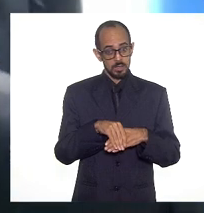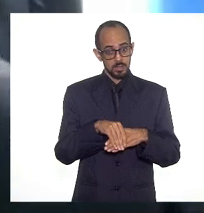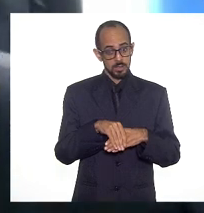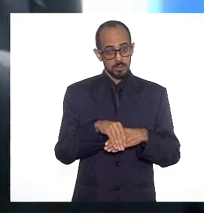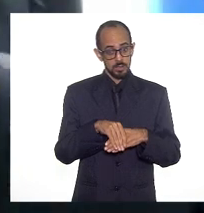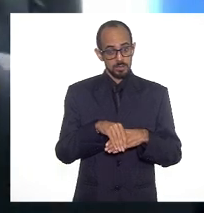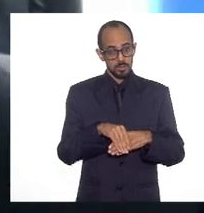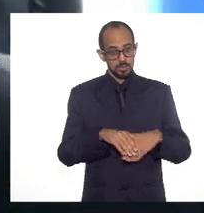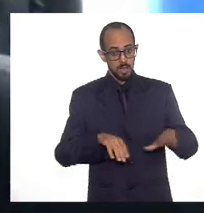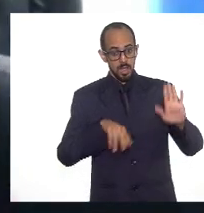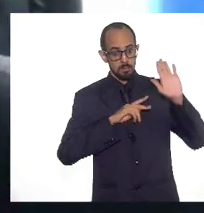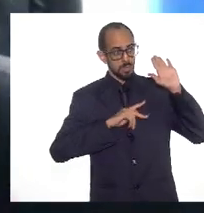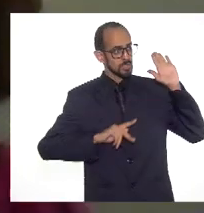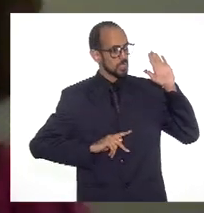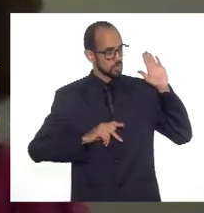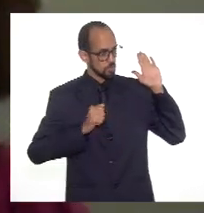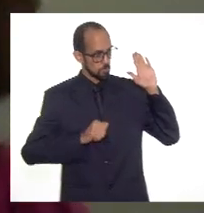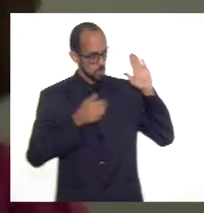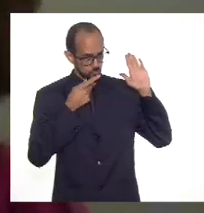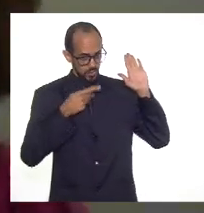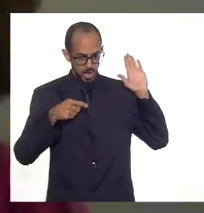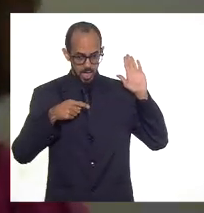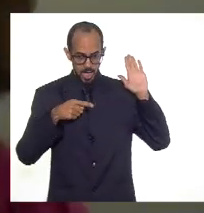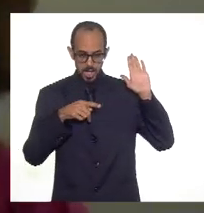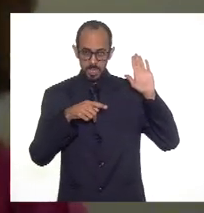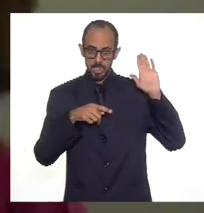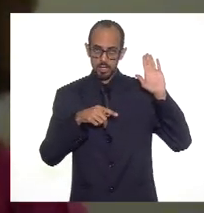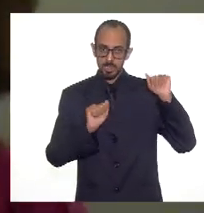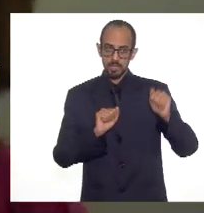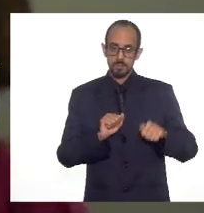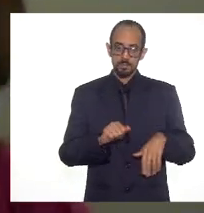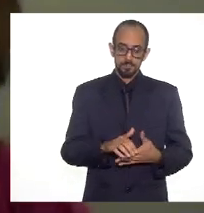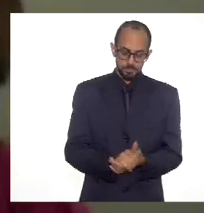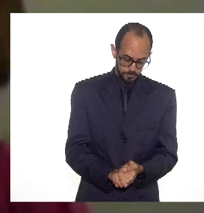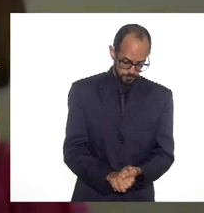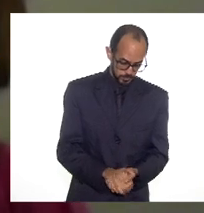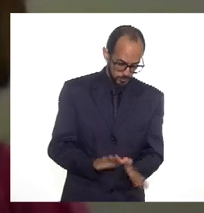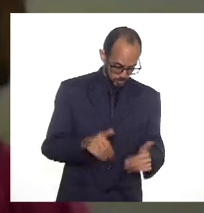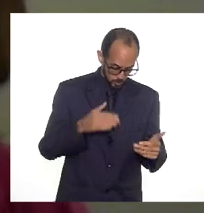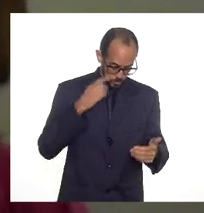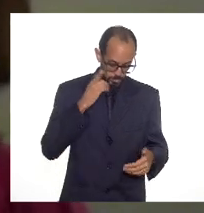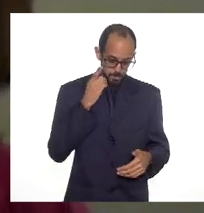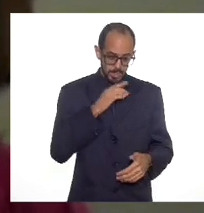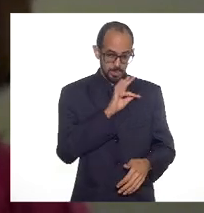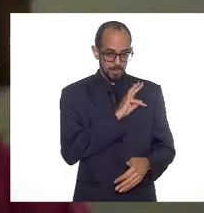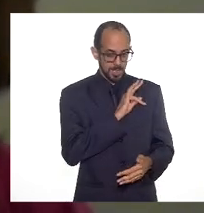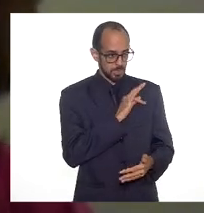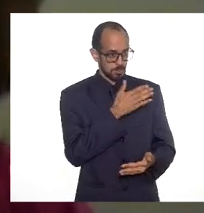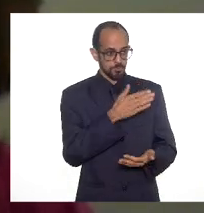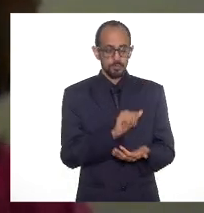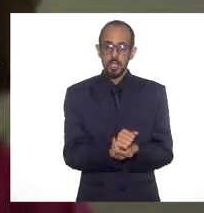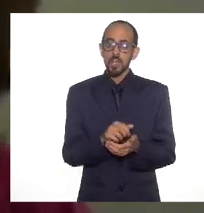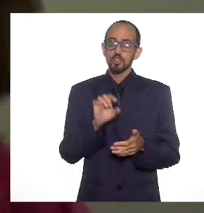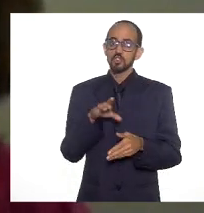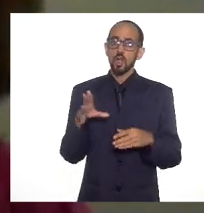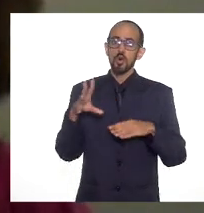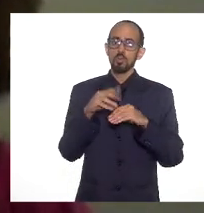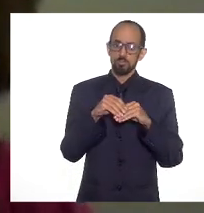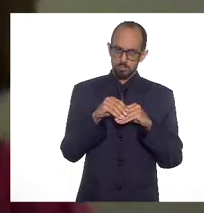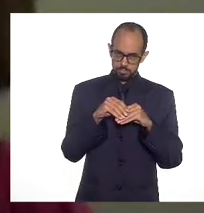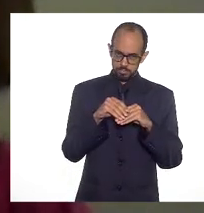Presidente, presidente, posso fazer uma observação rapidamente, Marta Rocha? Só contribuir com o deputado Márcio